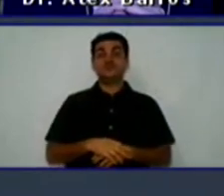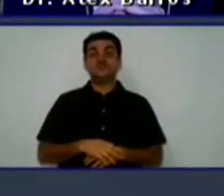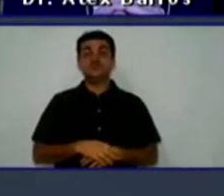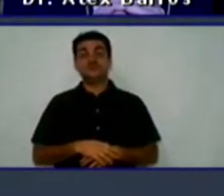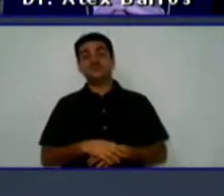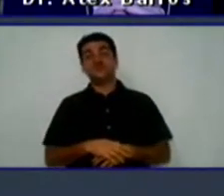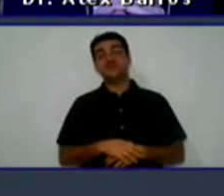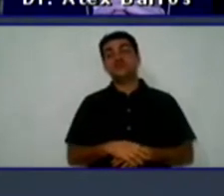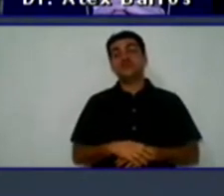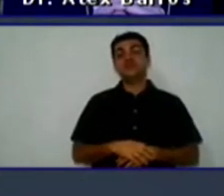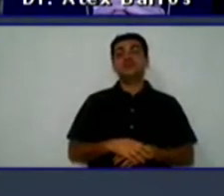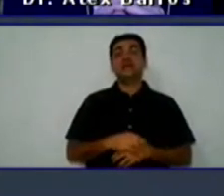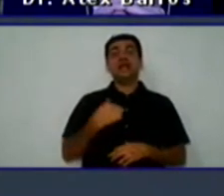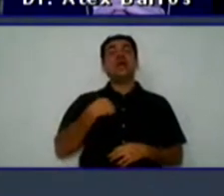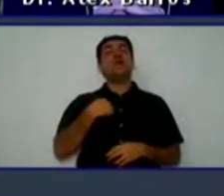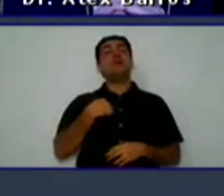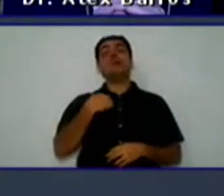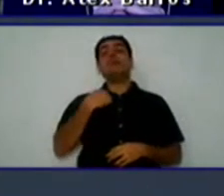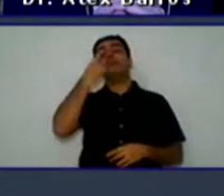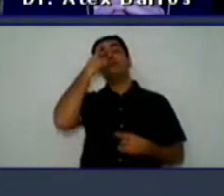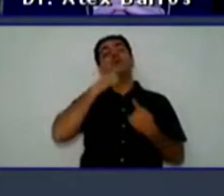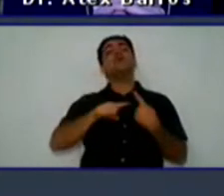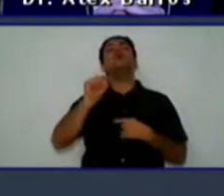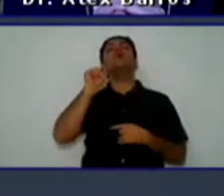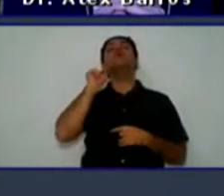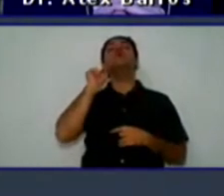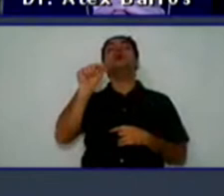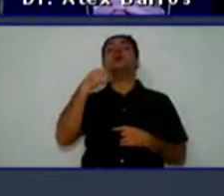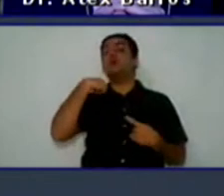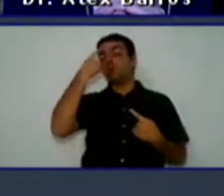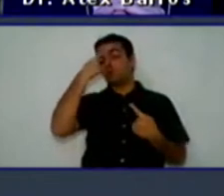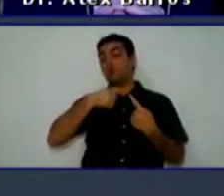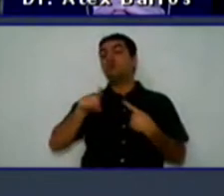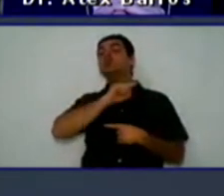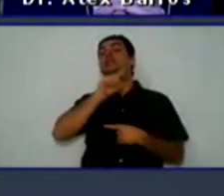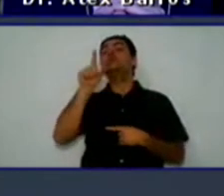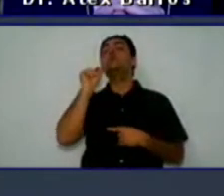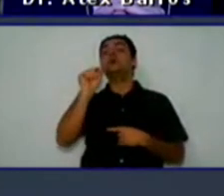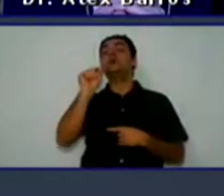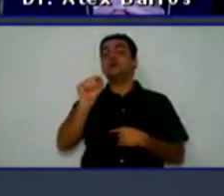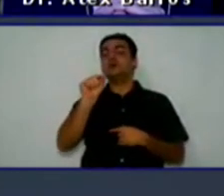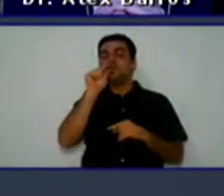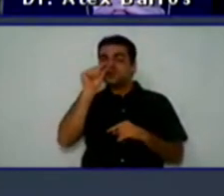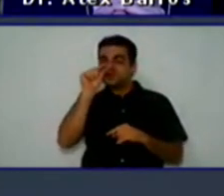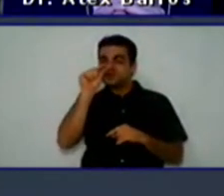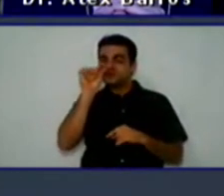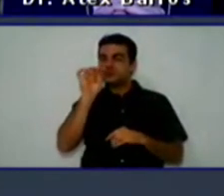Qual a parte que eu peço vênia ao eminente ministro relator